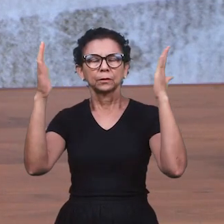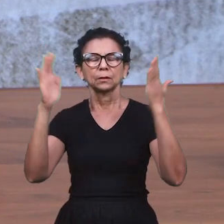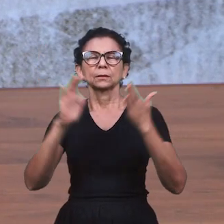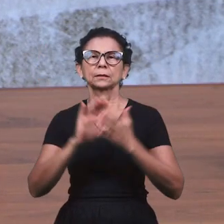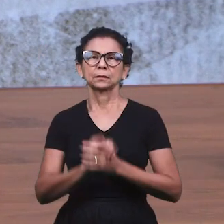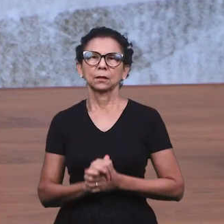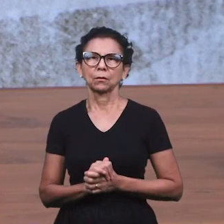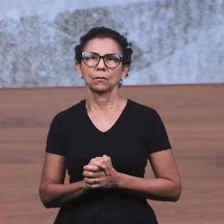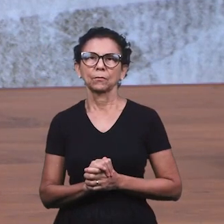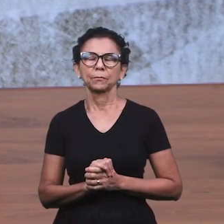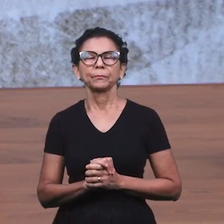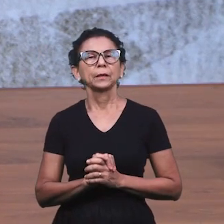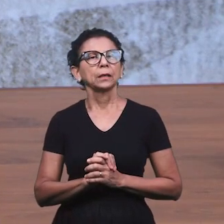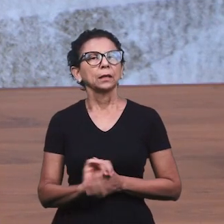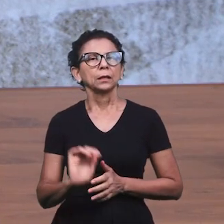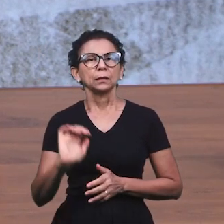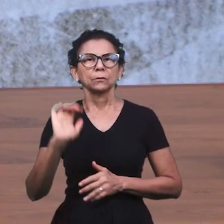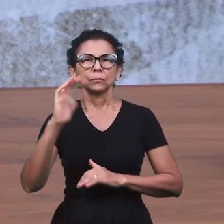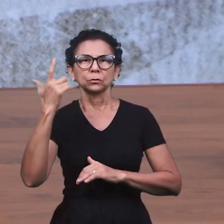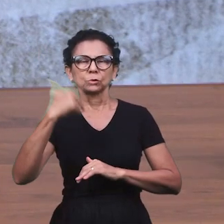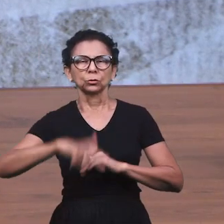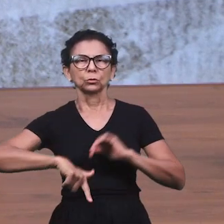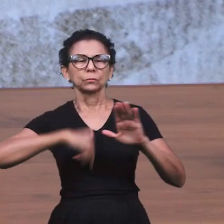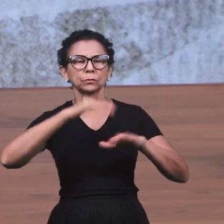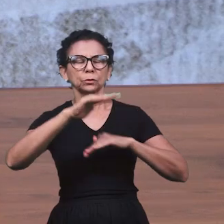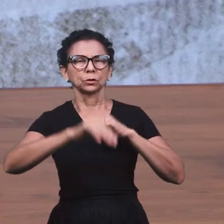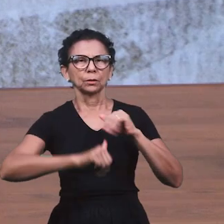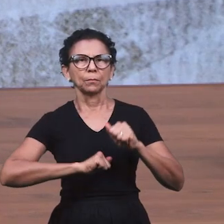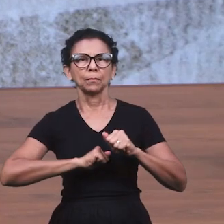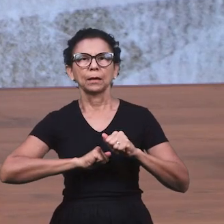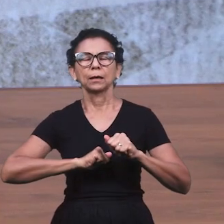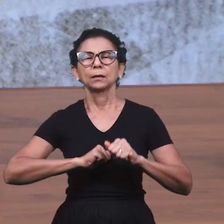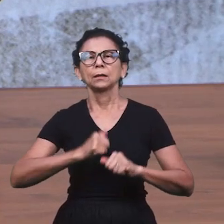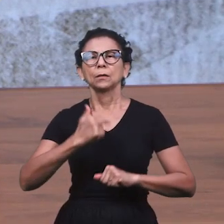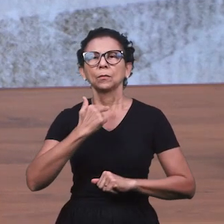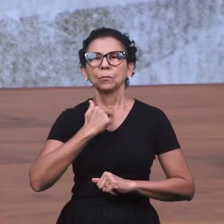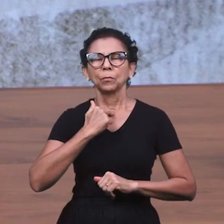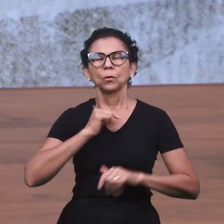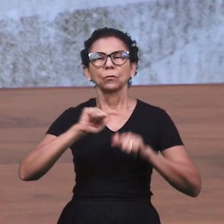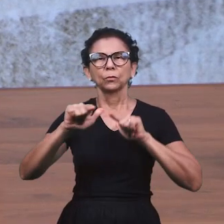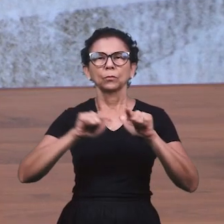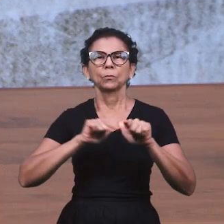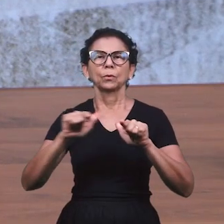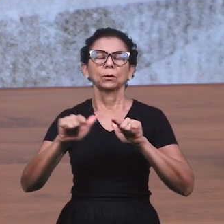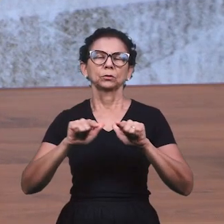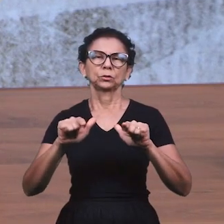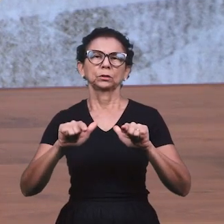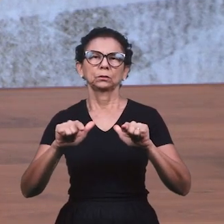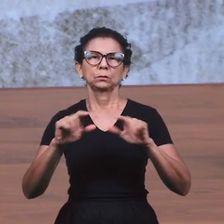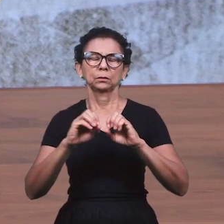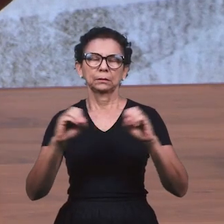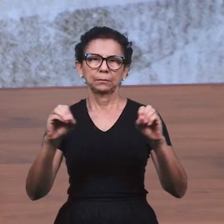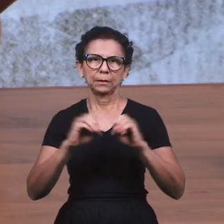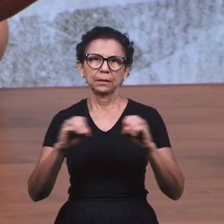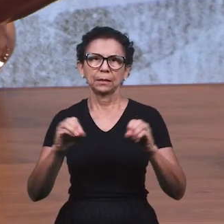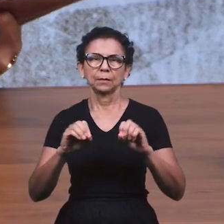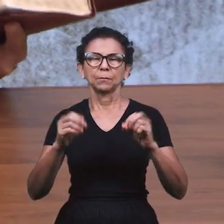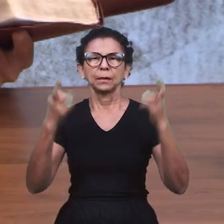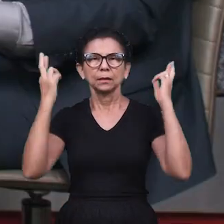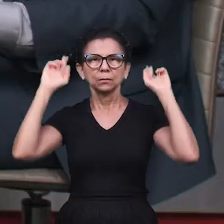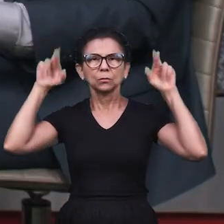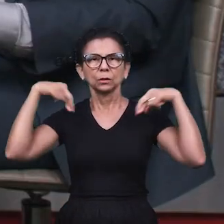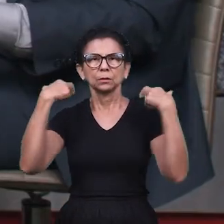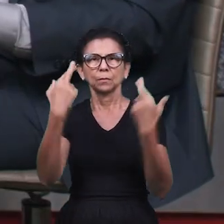obra servil fareis, mas oferecereis oferta queimada ao Senhor.